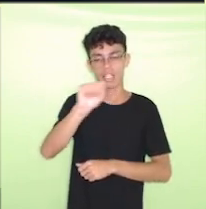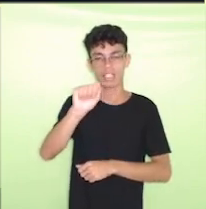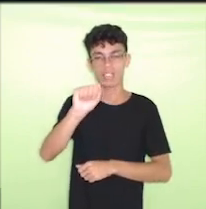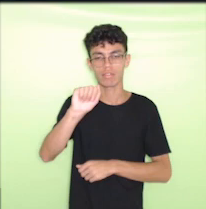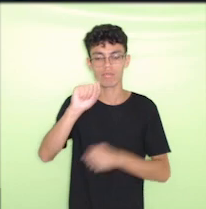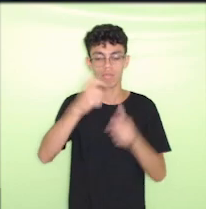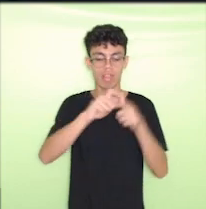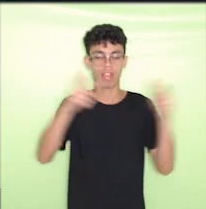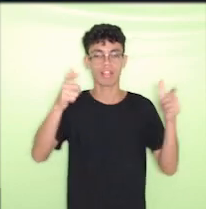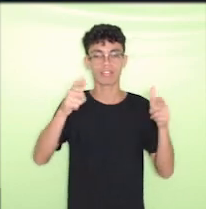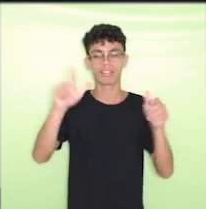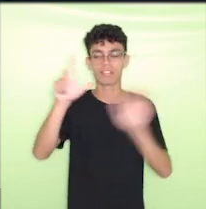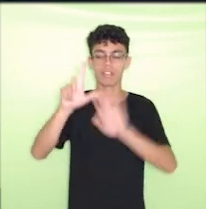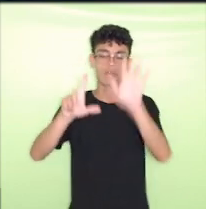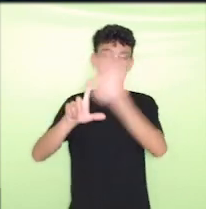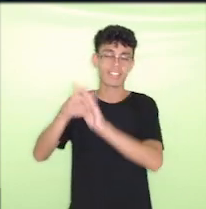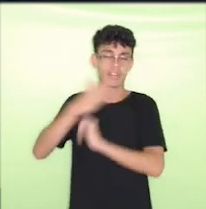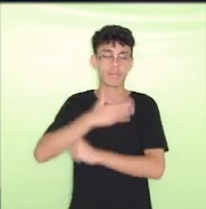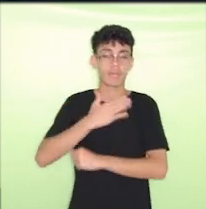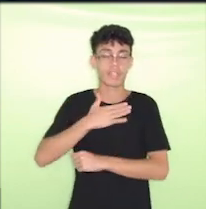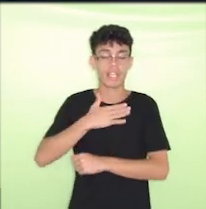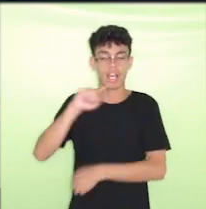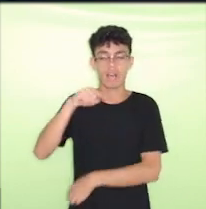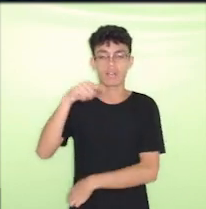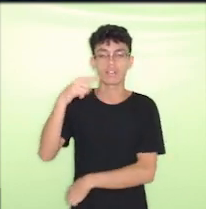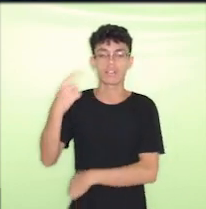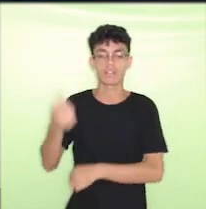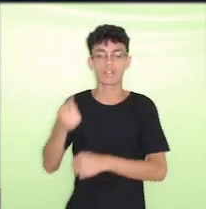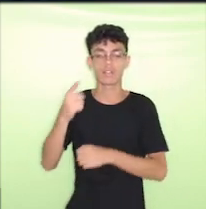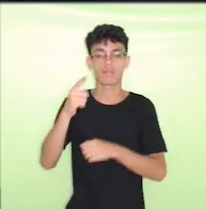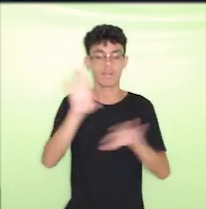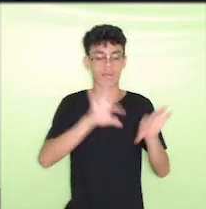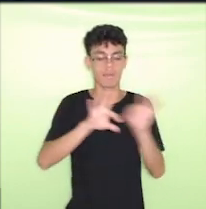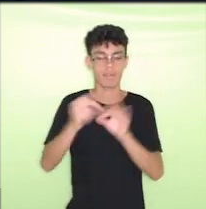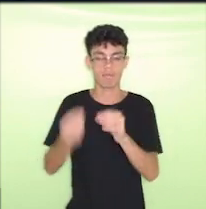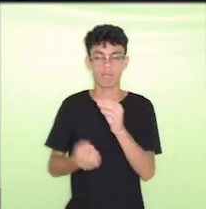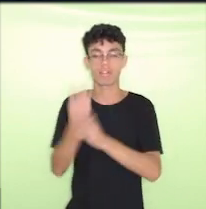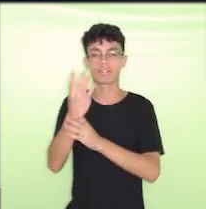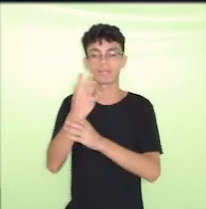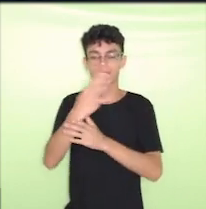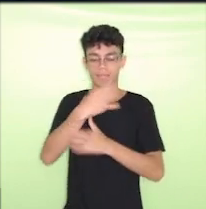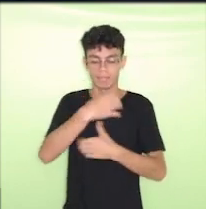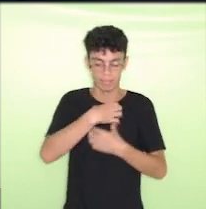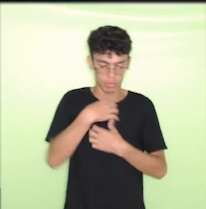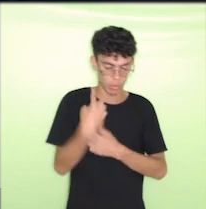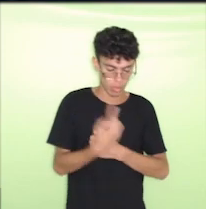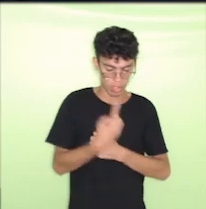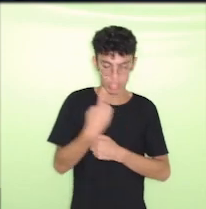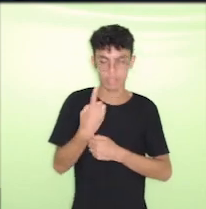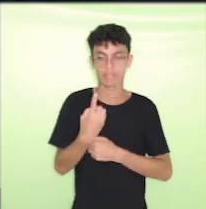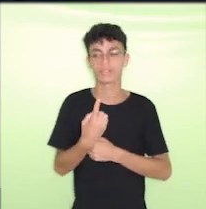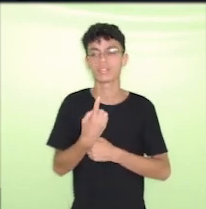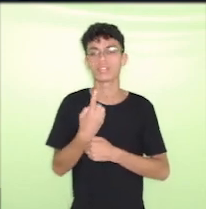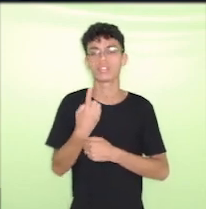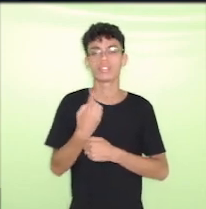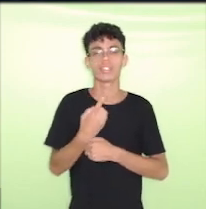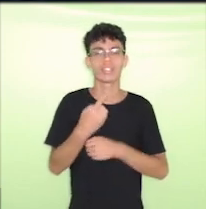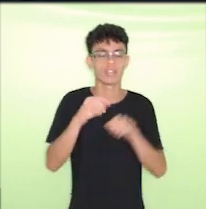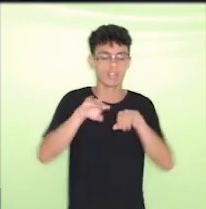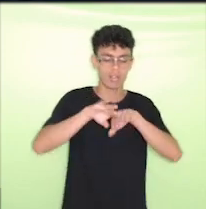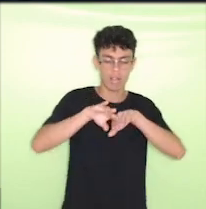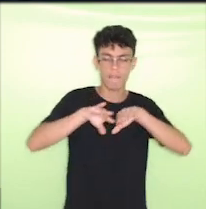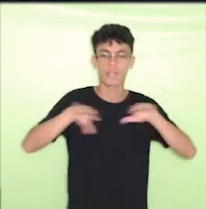Essa foi uma imagem de mim. A outra será construída em solidão. Alimentada e diversa,